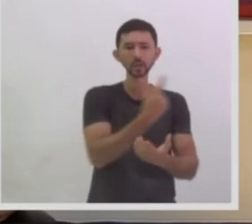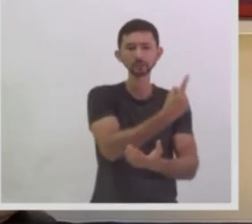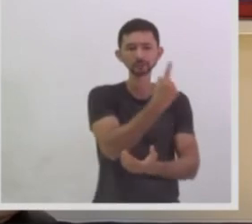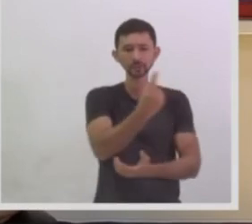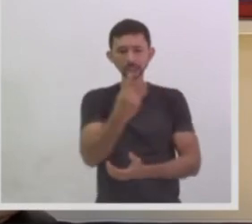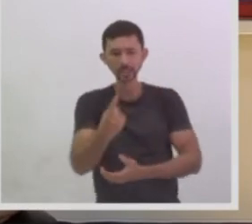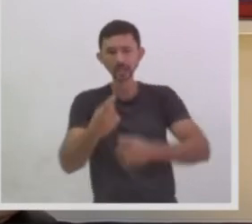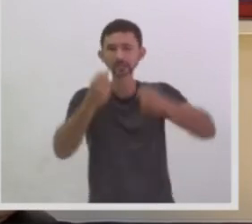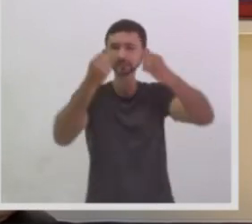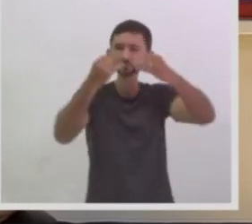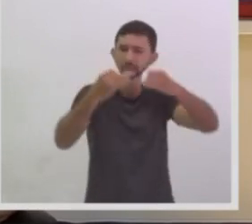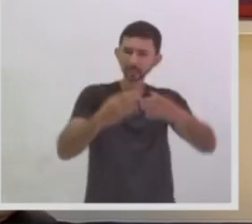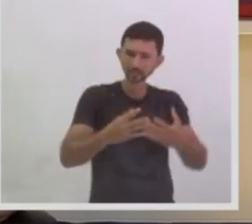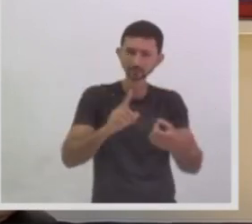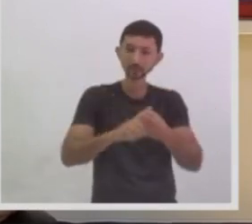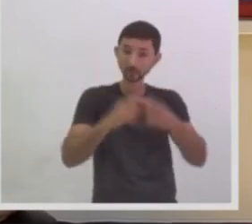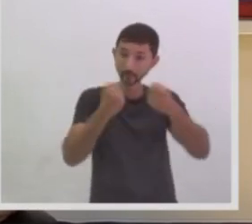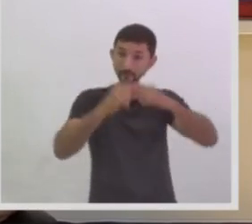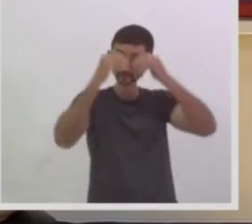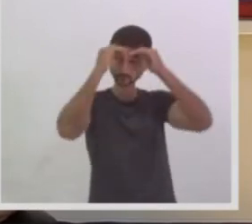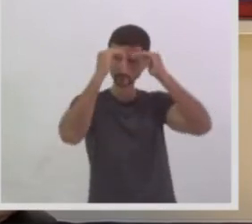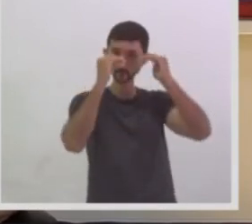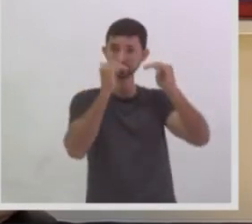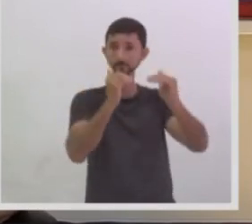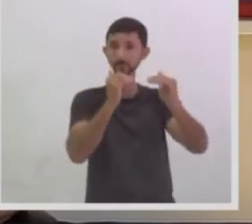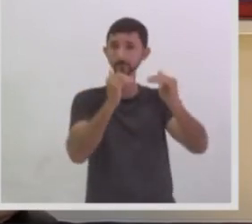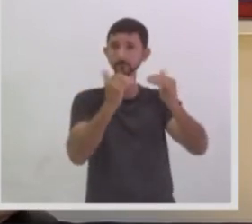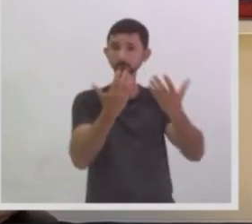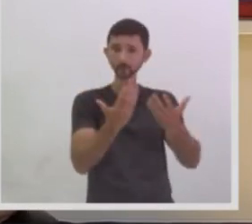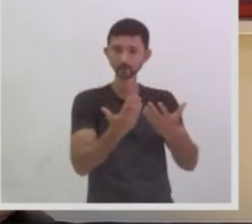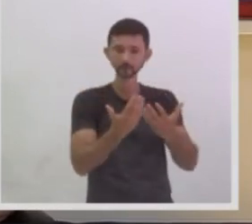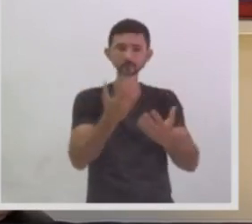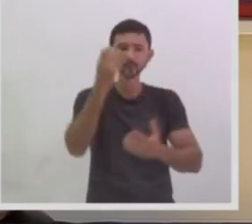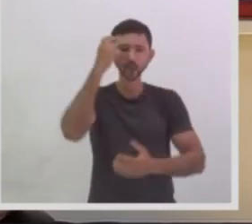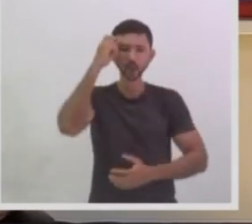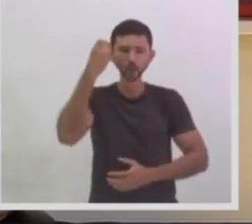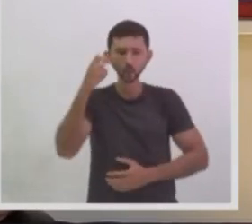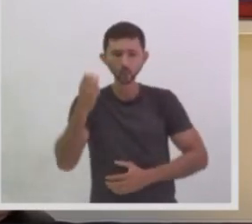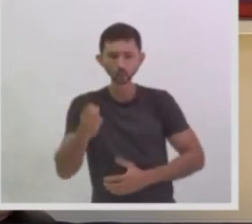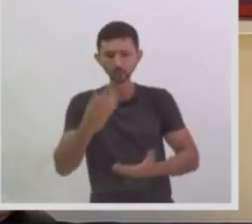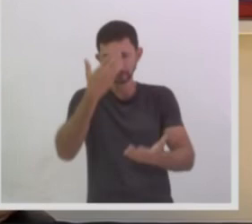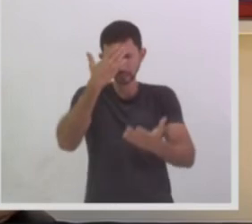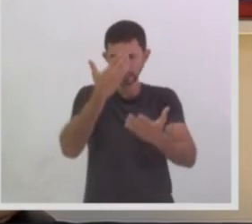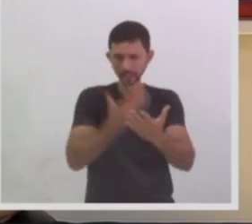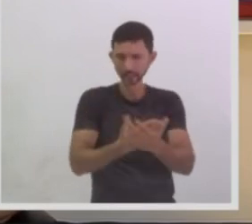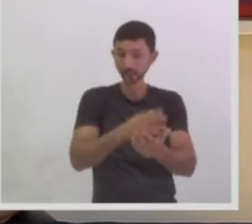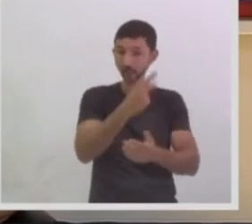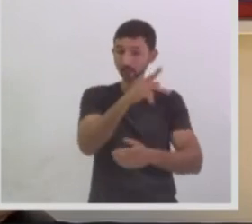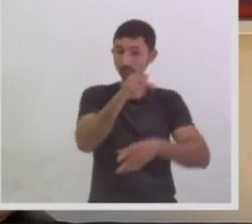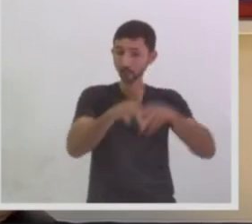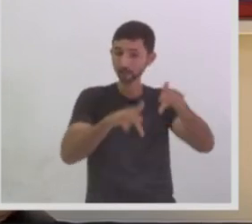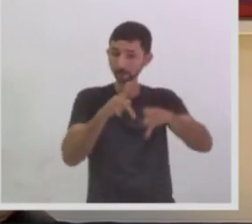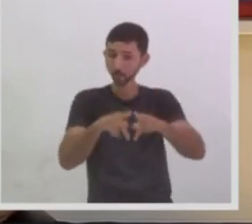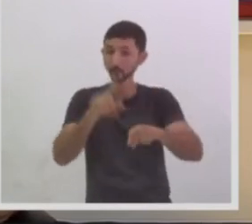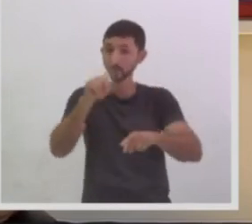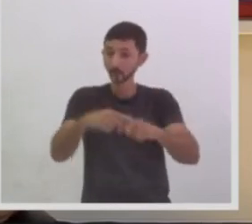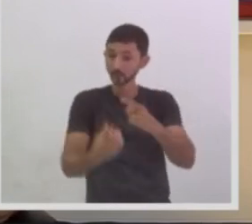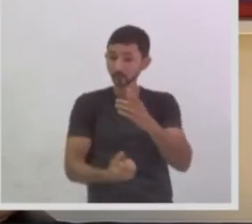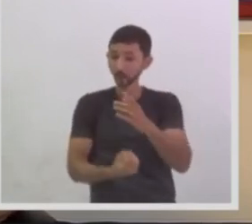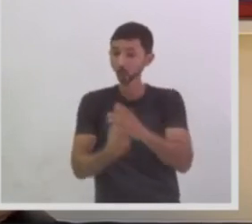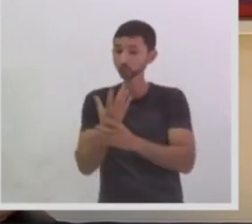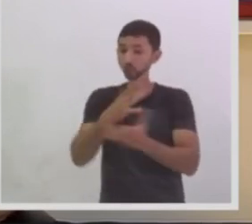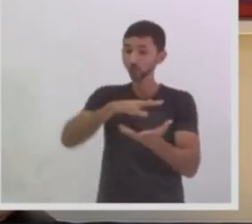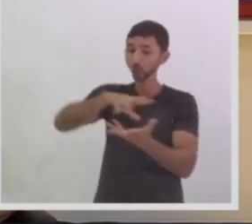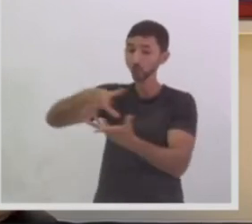dessas explicações. Por quê? Respeito pela cultura e pela crença dos outros faz parte da construção de um